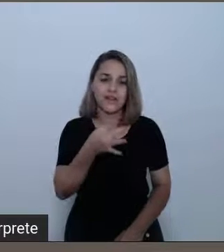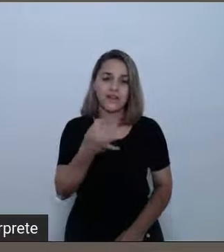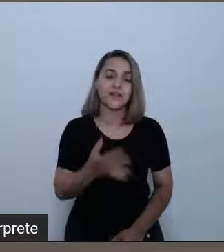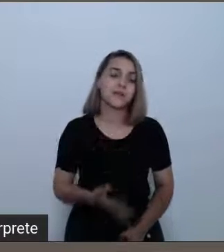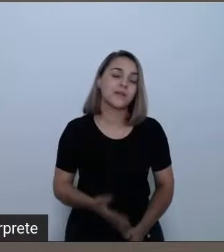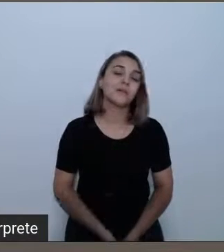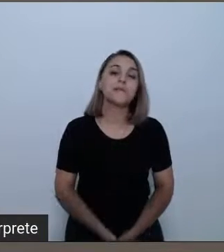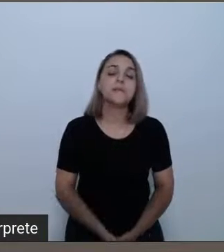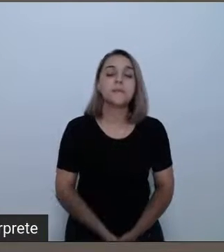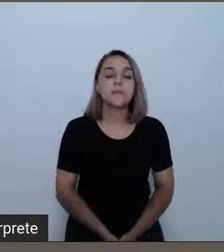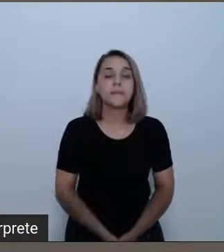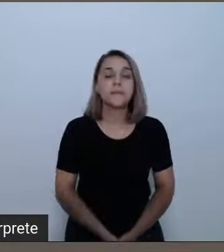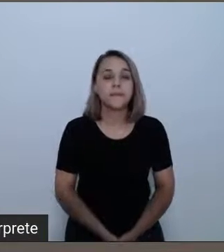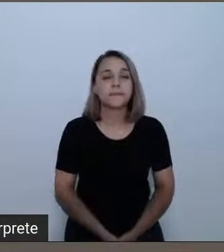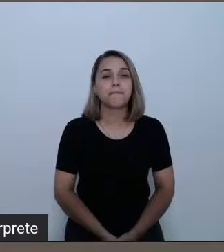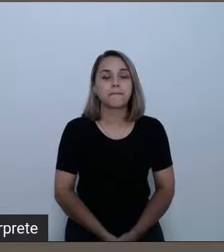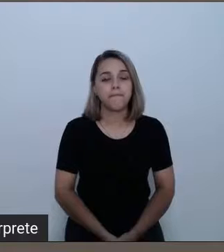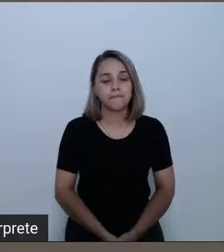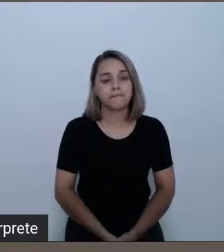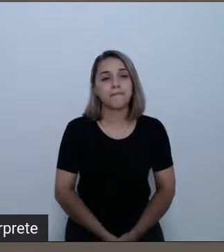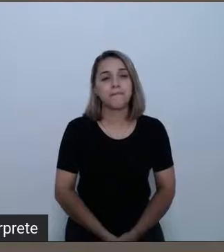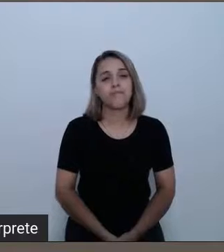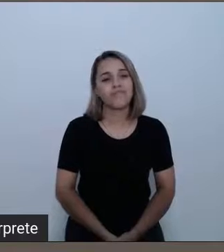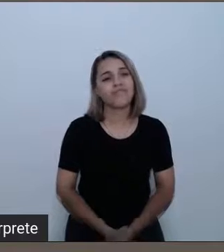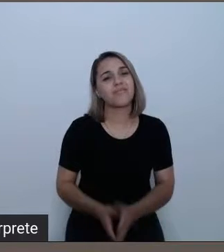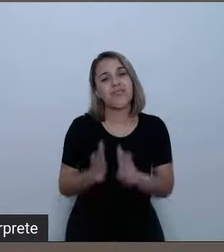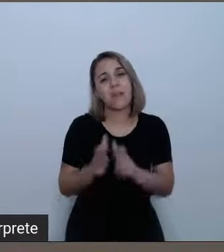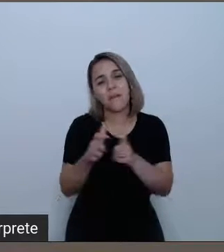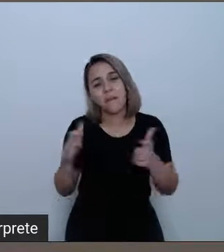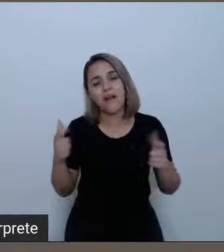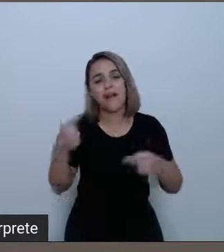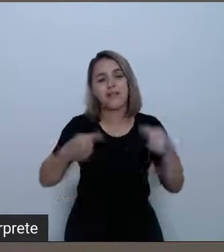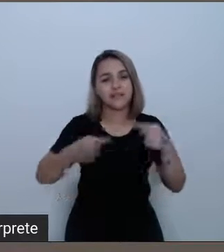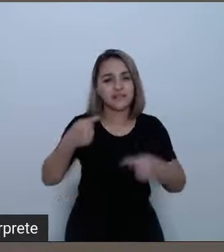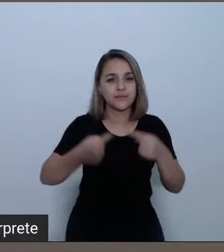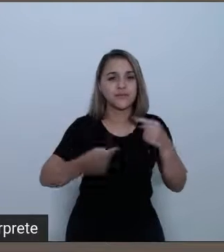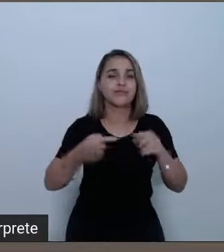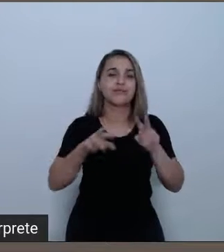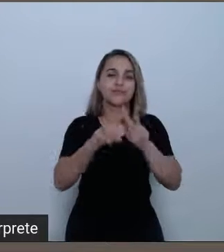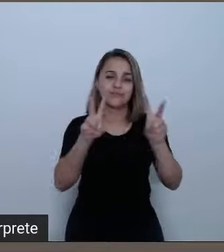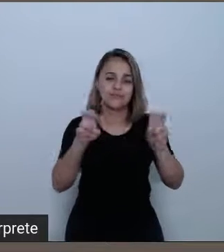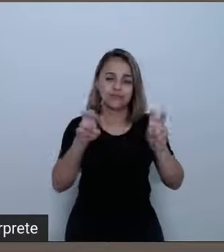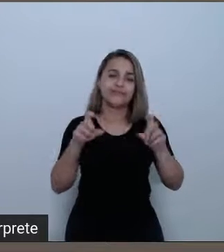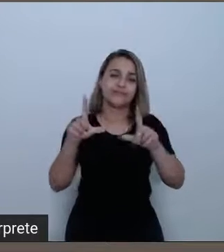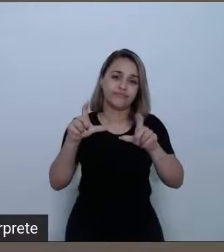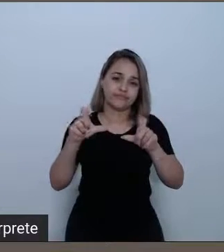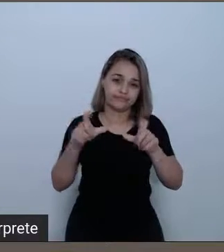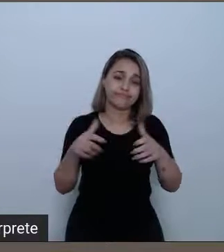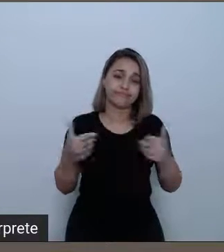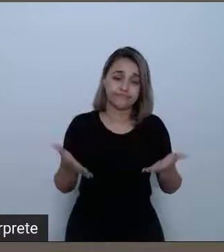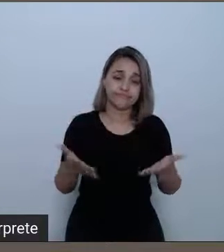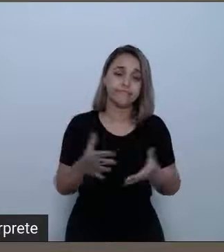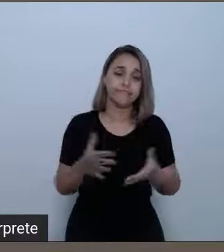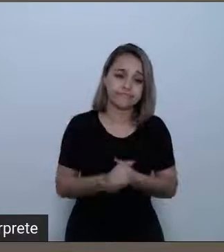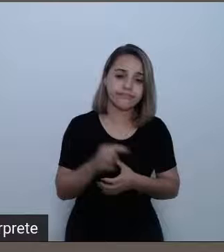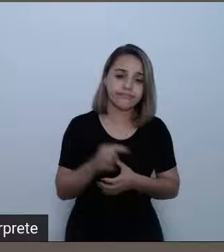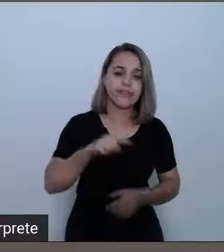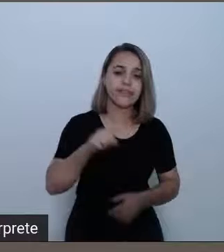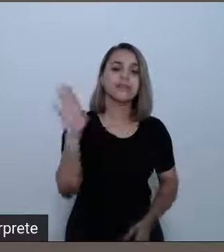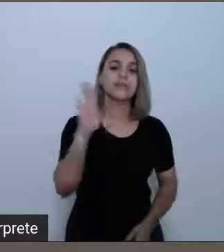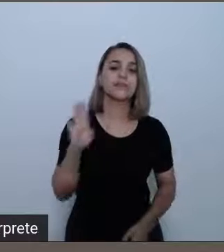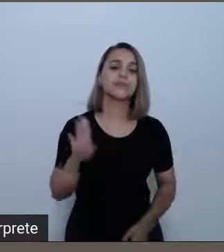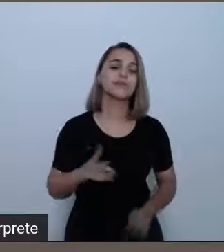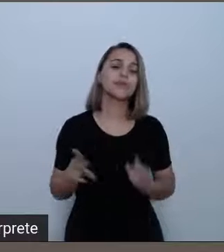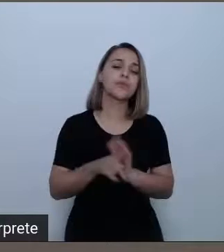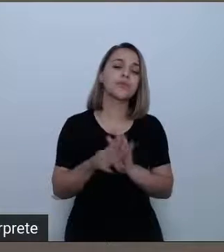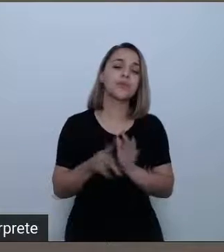com maior volume de debate circulando sobre fotografia por aqui, né? Acho que nesse período do final dos anos 30, começo